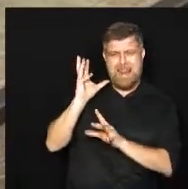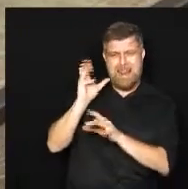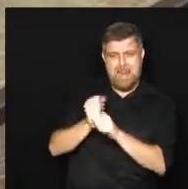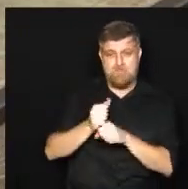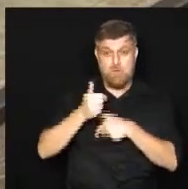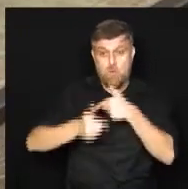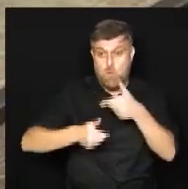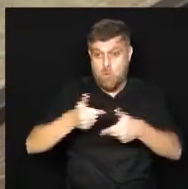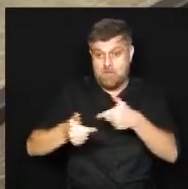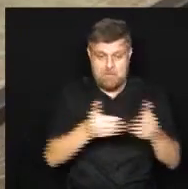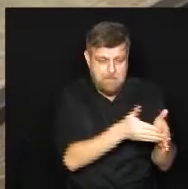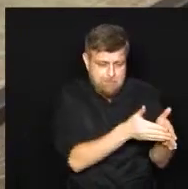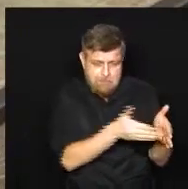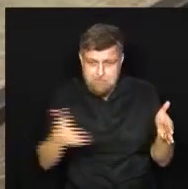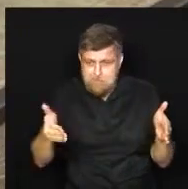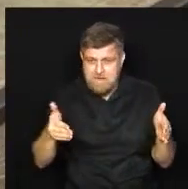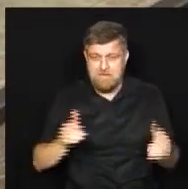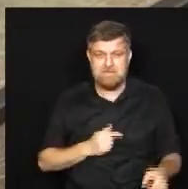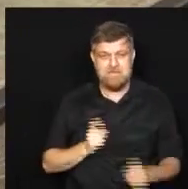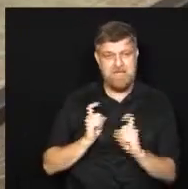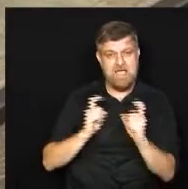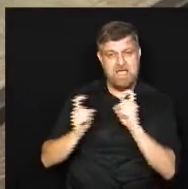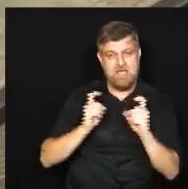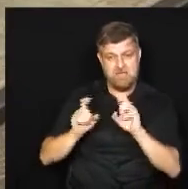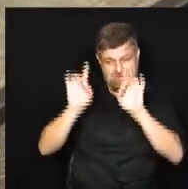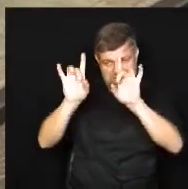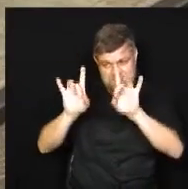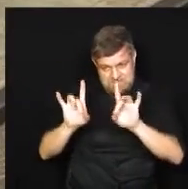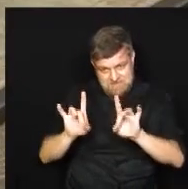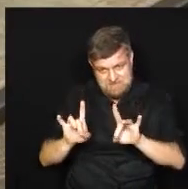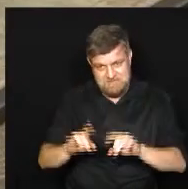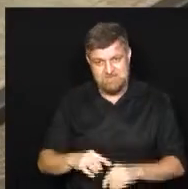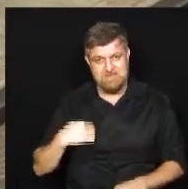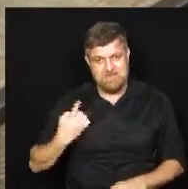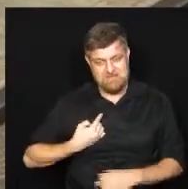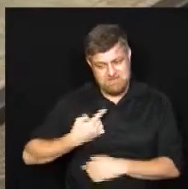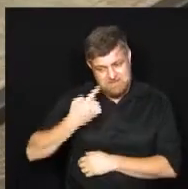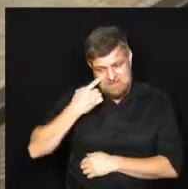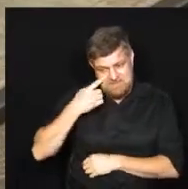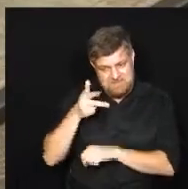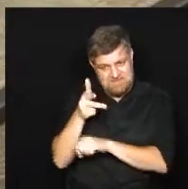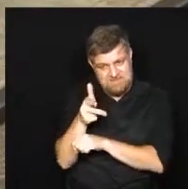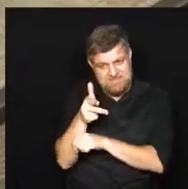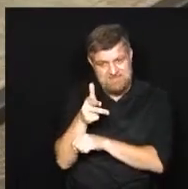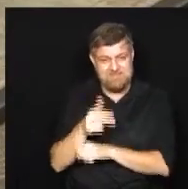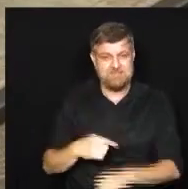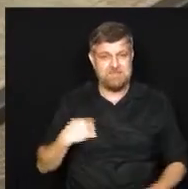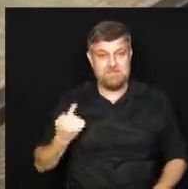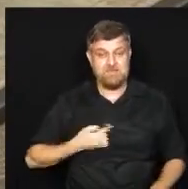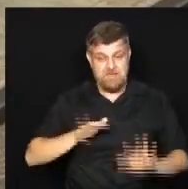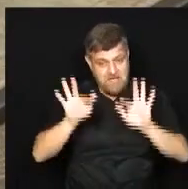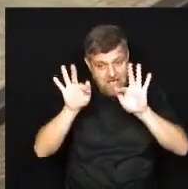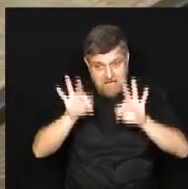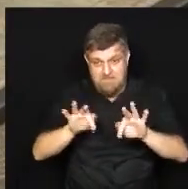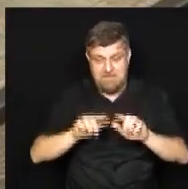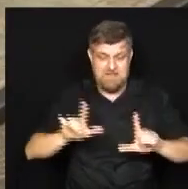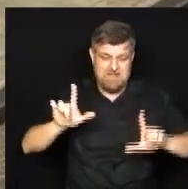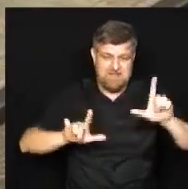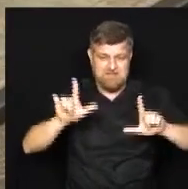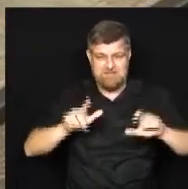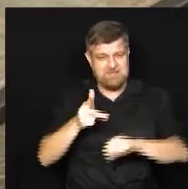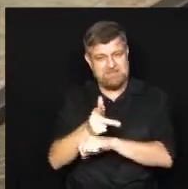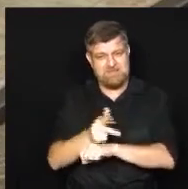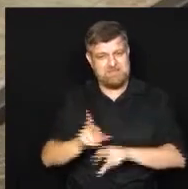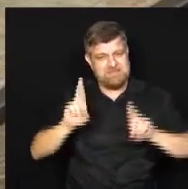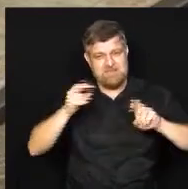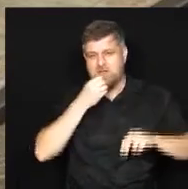dessa comissão agora nessa reunião extraordinária que a gente acabou de transmitir. E assim encerramos a nossa transmissão,